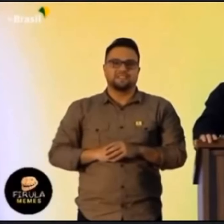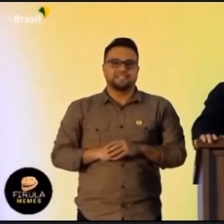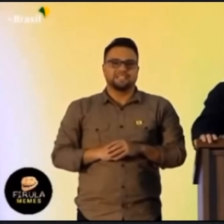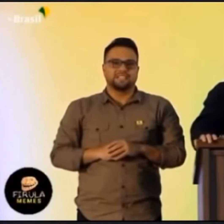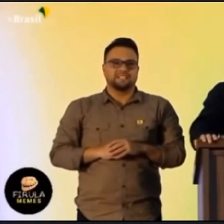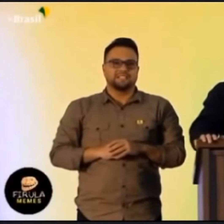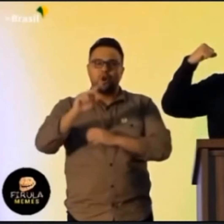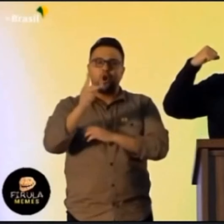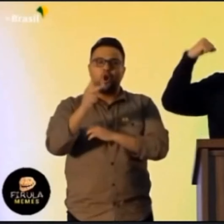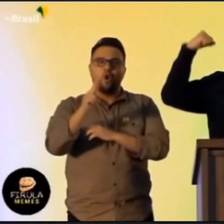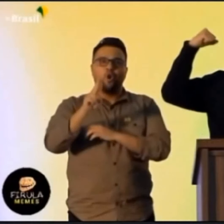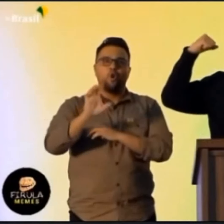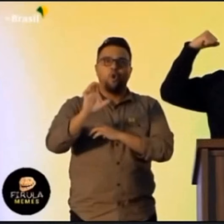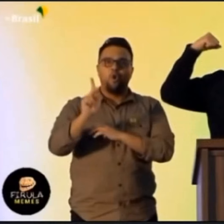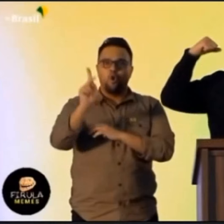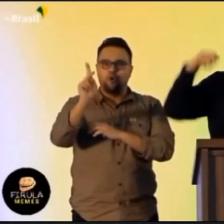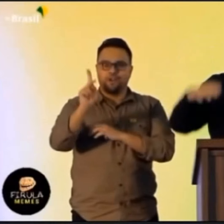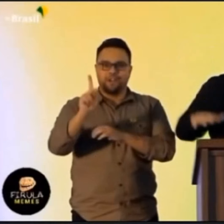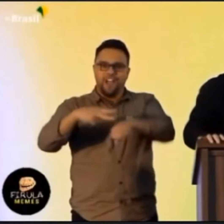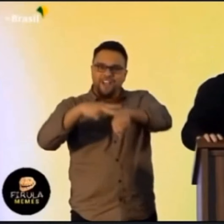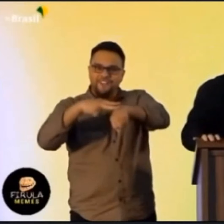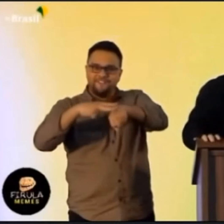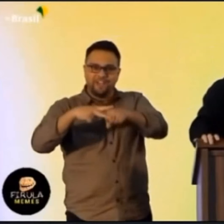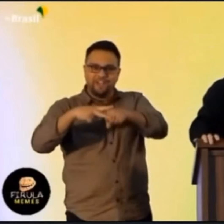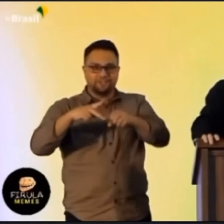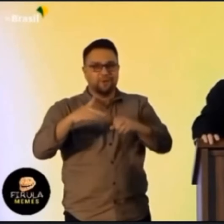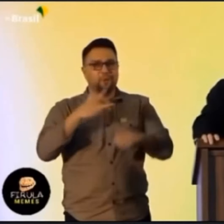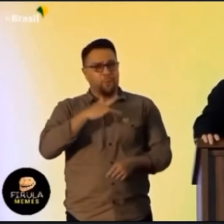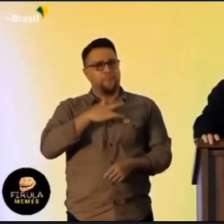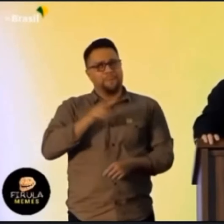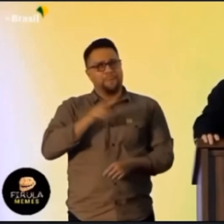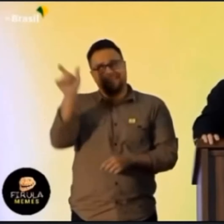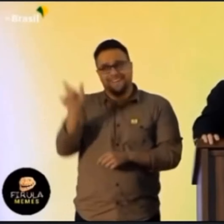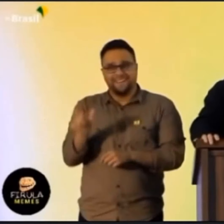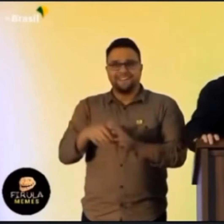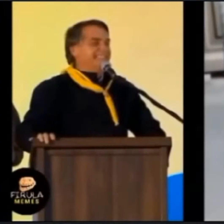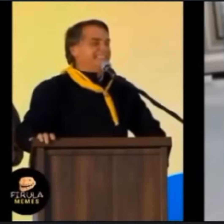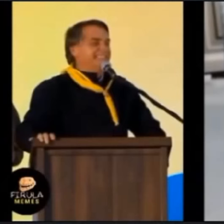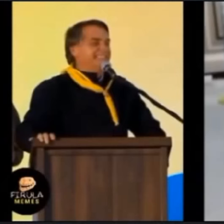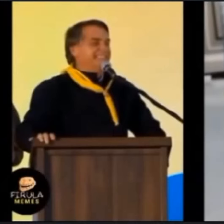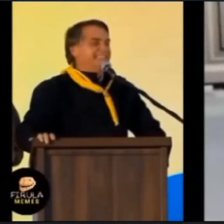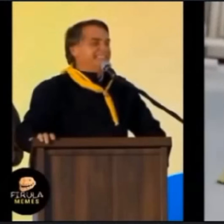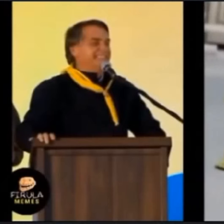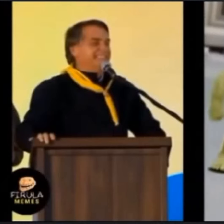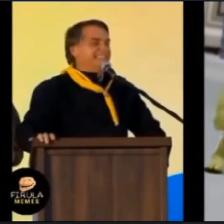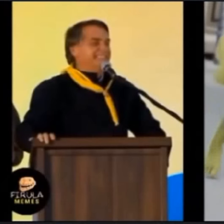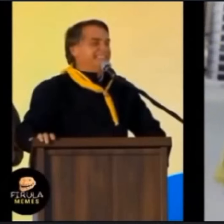Eu tô com pena do Hulk, aquele de verde. É o próximo.